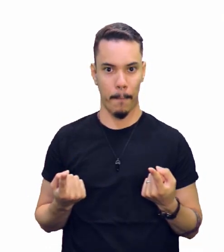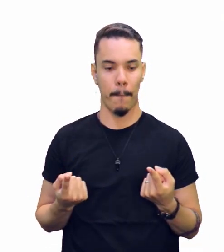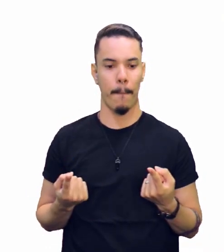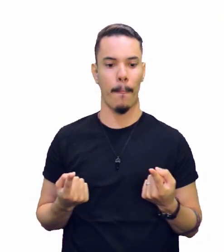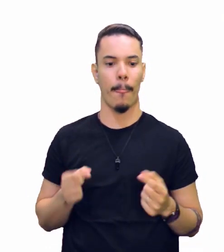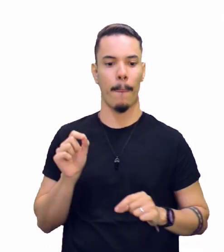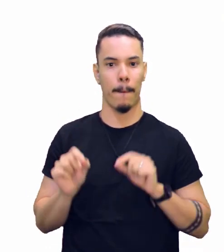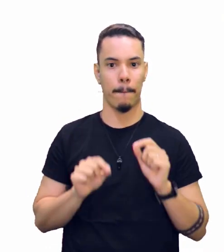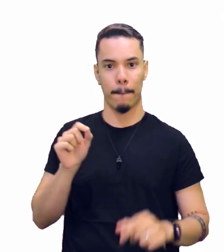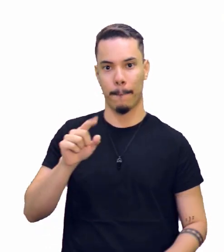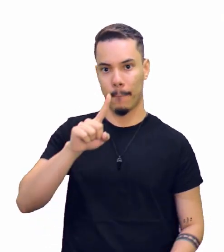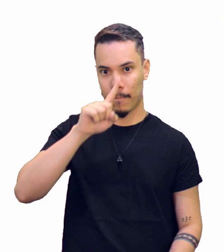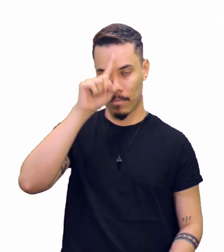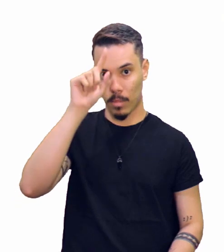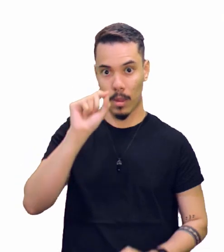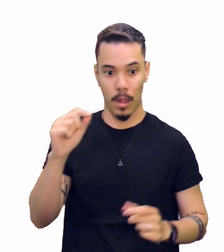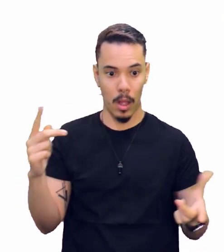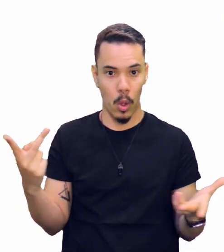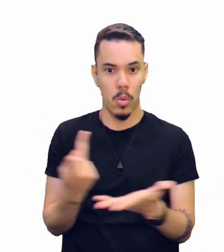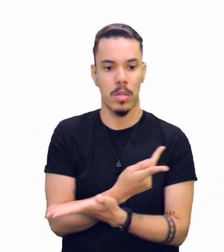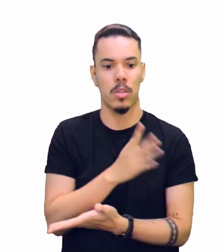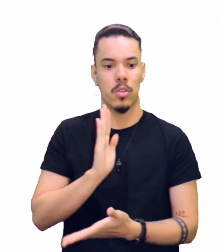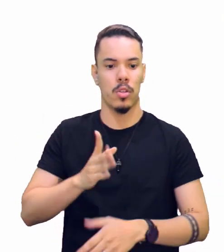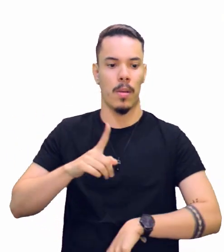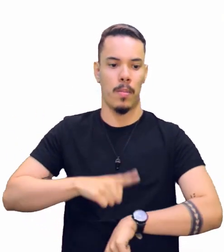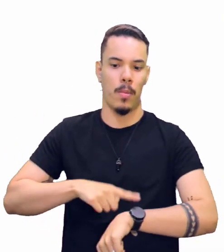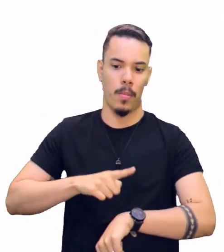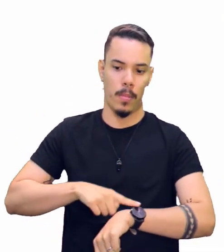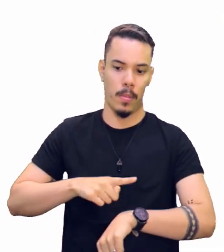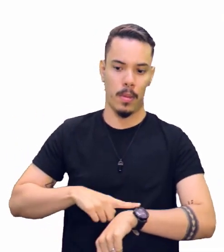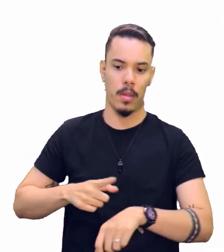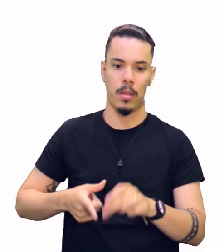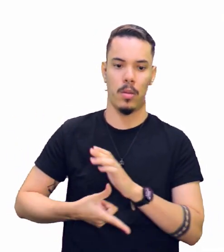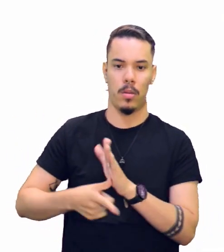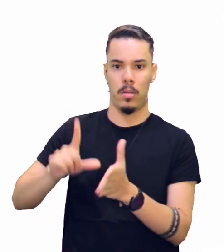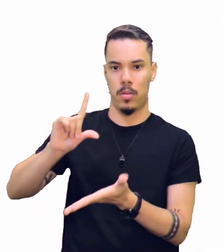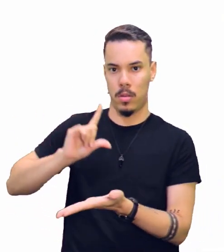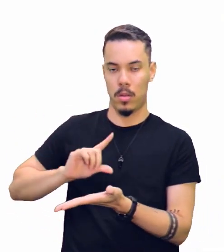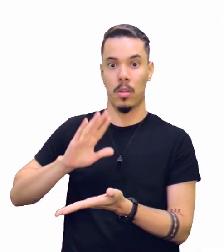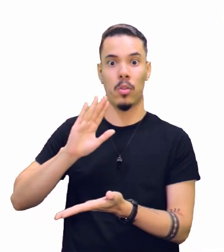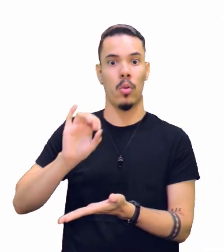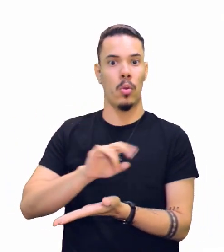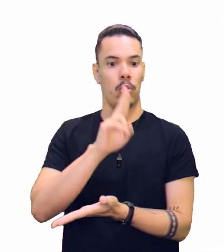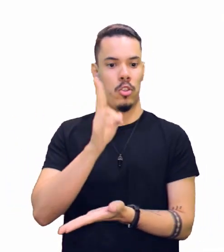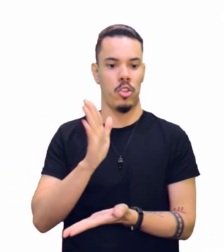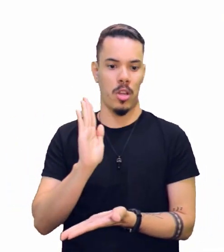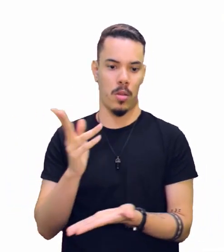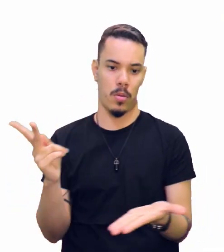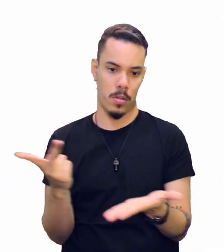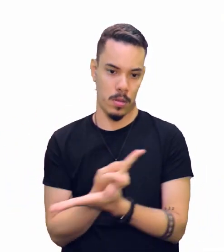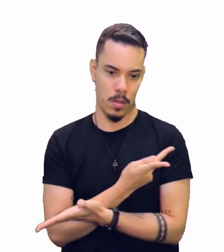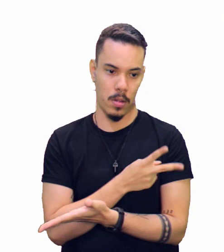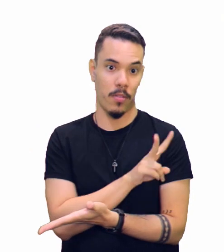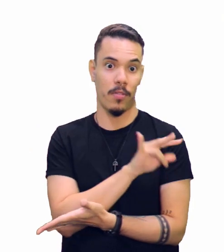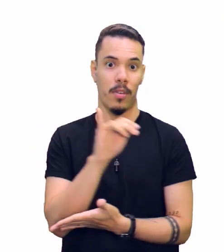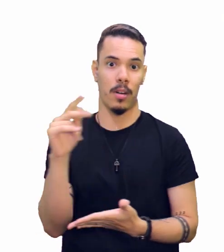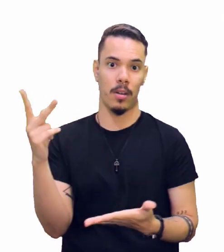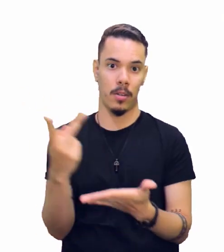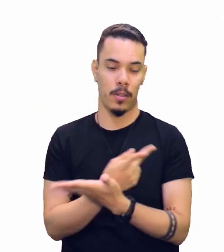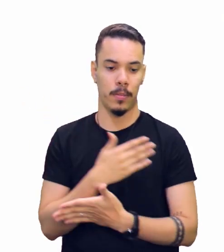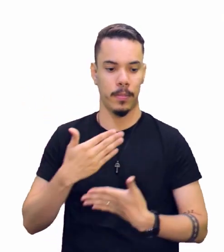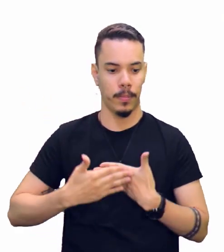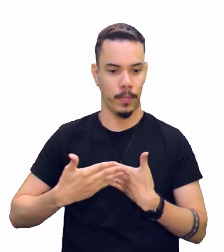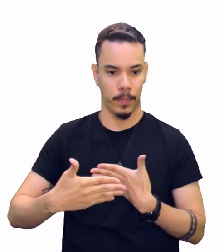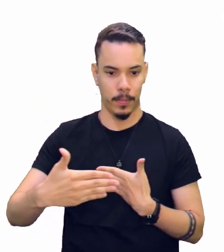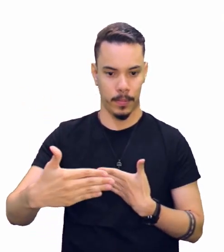essa ideia de que algo está acontecendo no momento da fala ou que aconteceu ou que vai acontecer Se isso for Presente